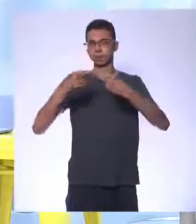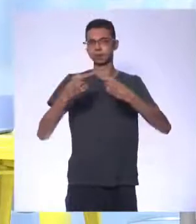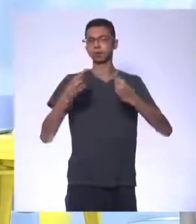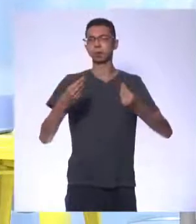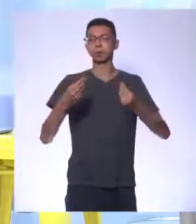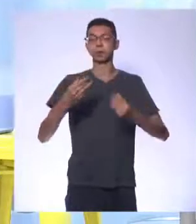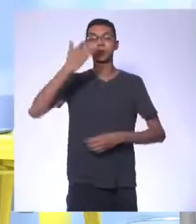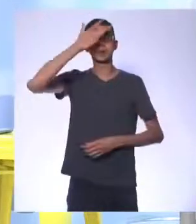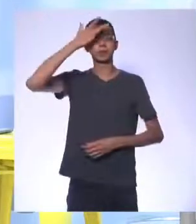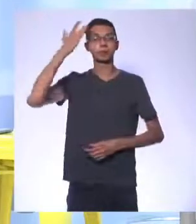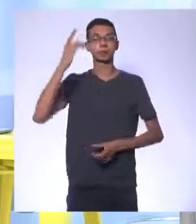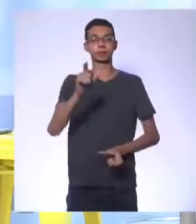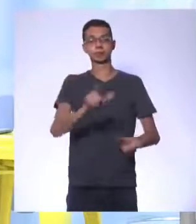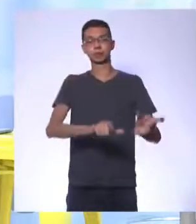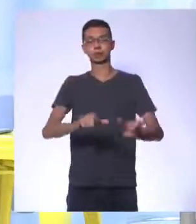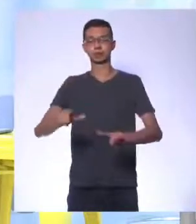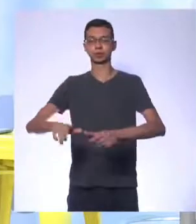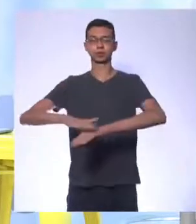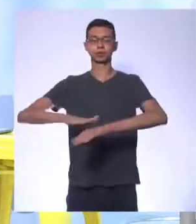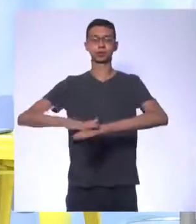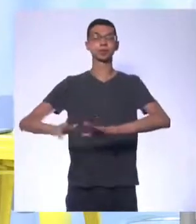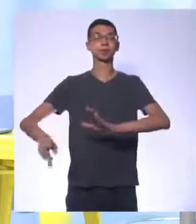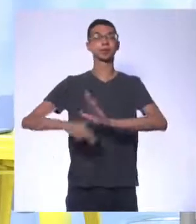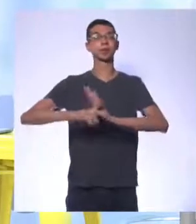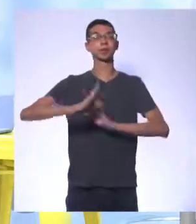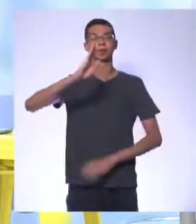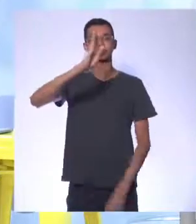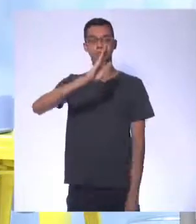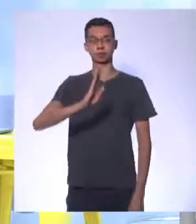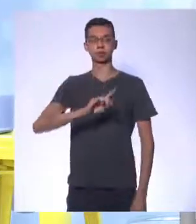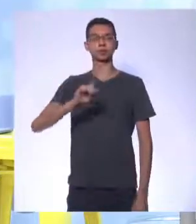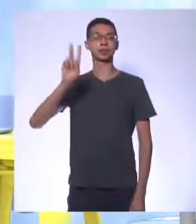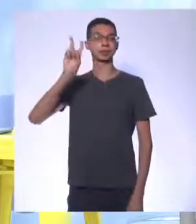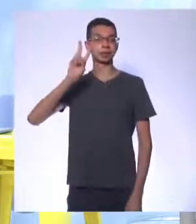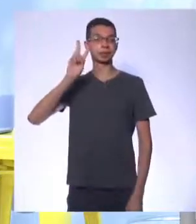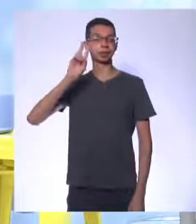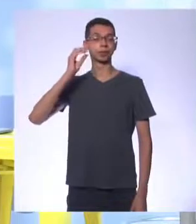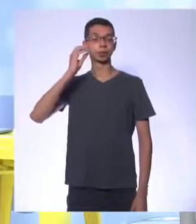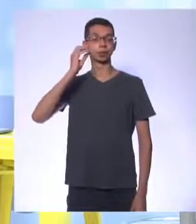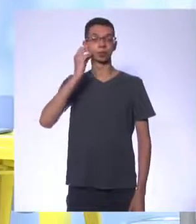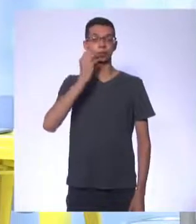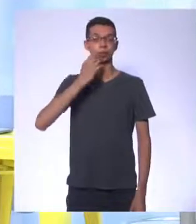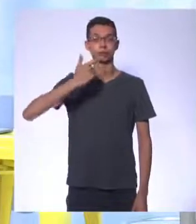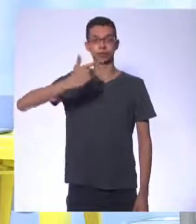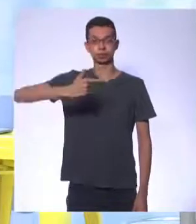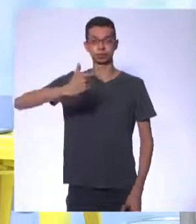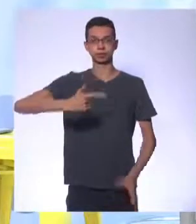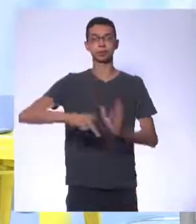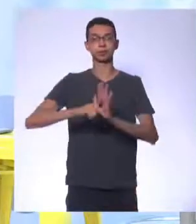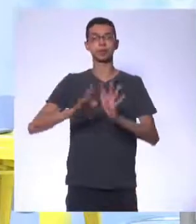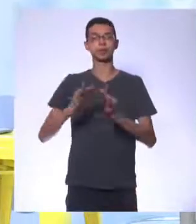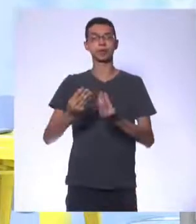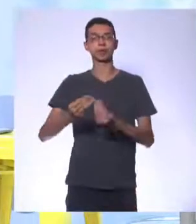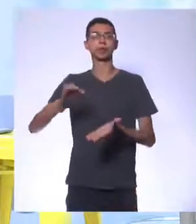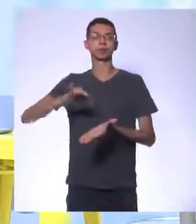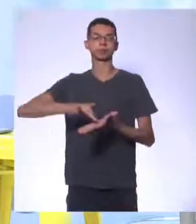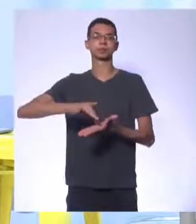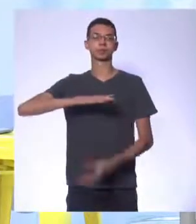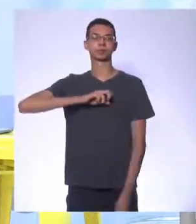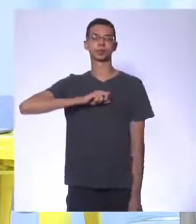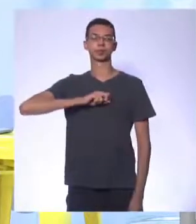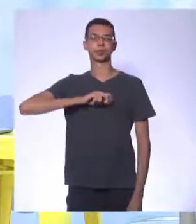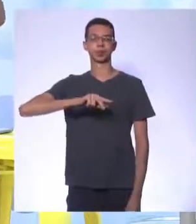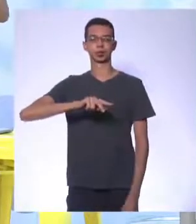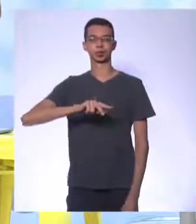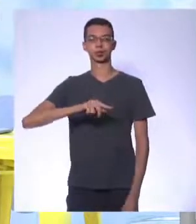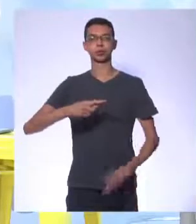por pessoas, né, brasileiras. Lembrando que o Dom Pedro II pertence à família real portuguesa, né? Ele é neto aí do